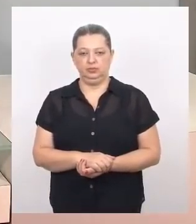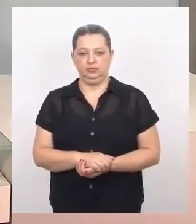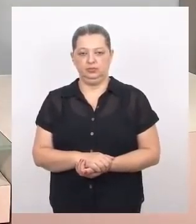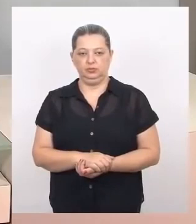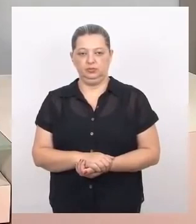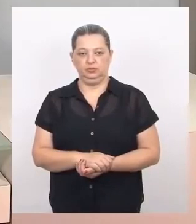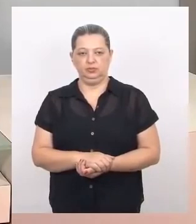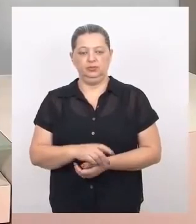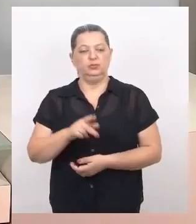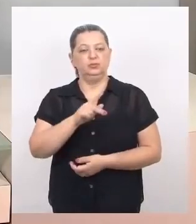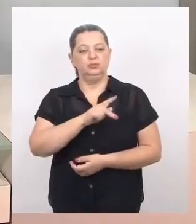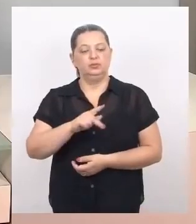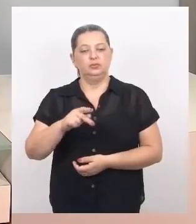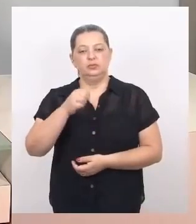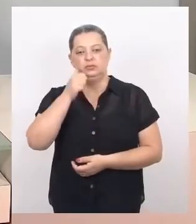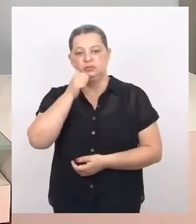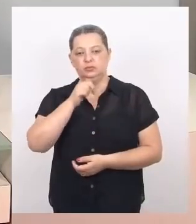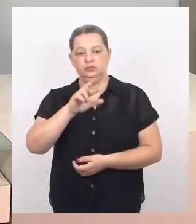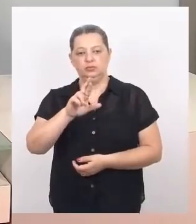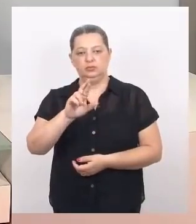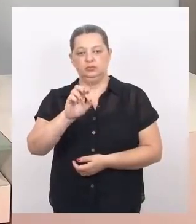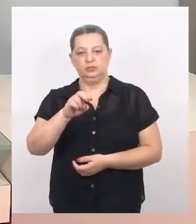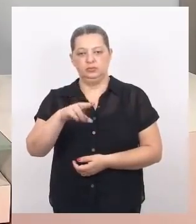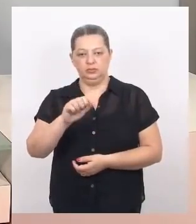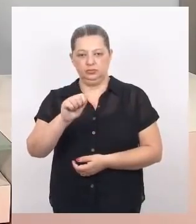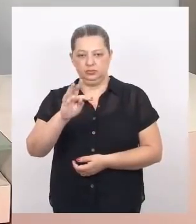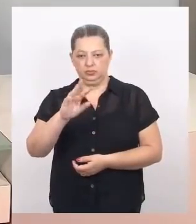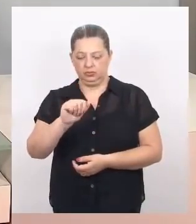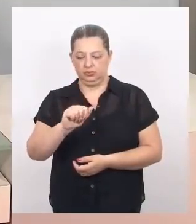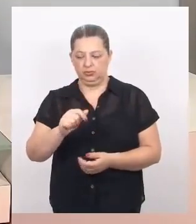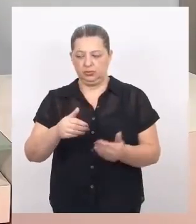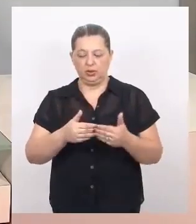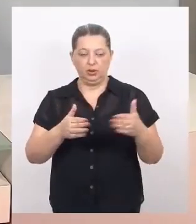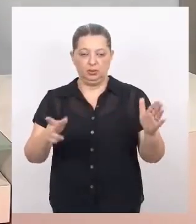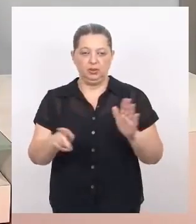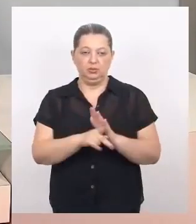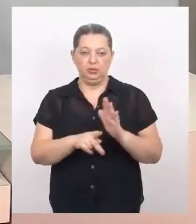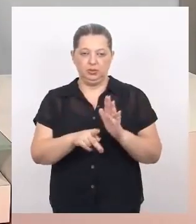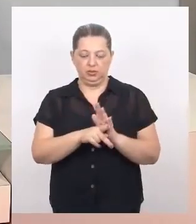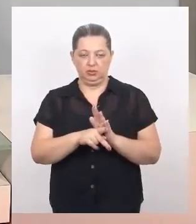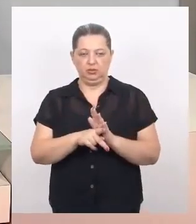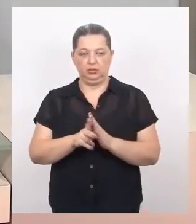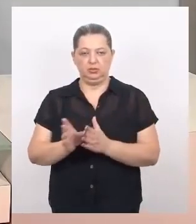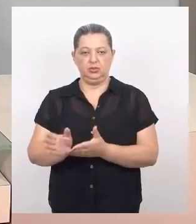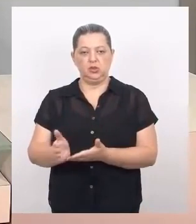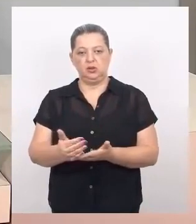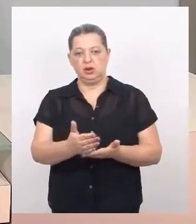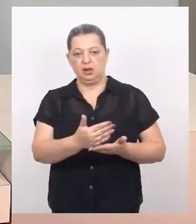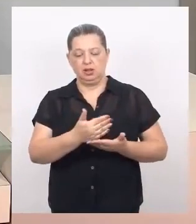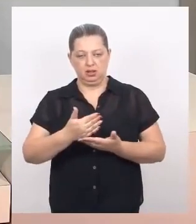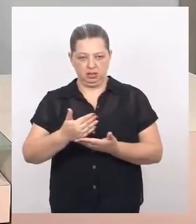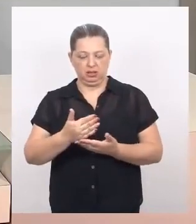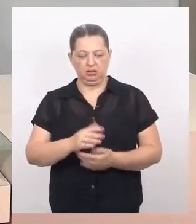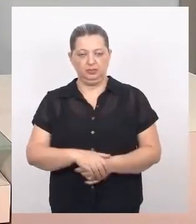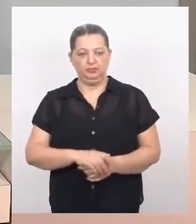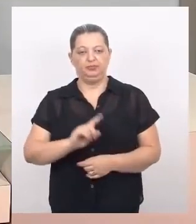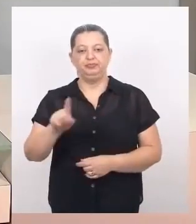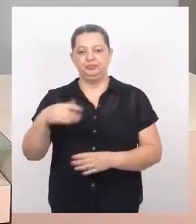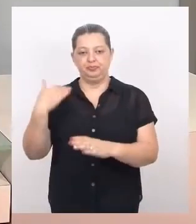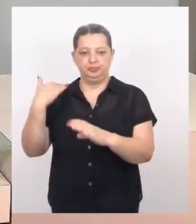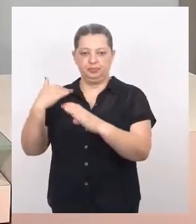A professora Renata falou de abrir novamente a coleta. Professora, eu vou encaminhar a sua mensagem para a